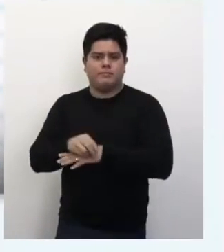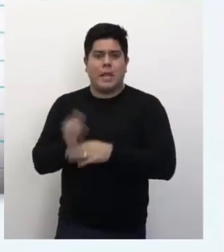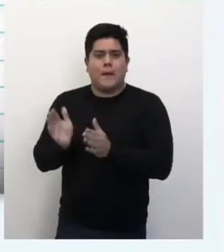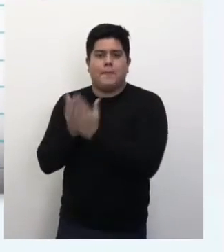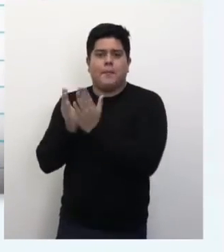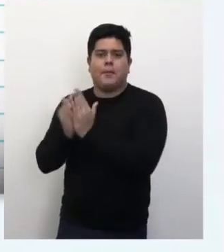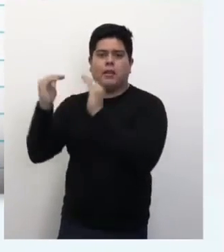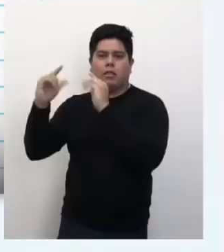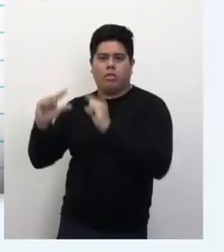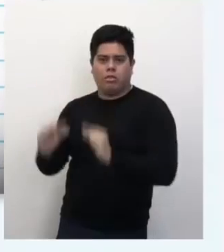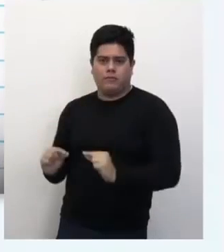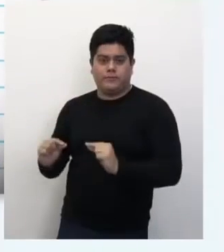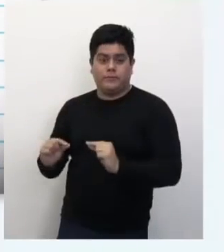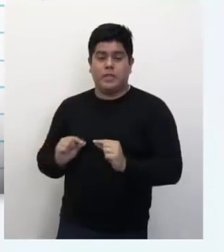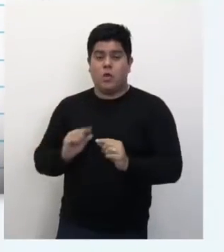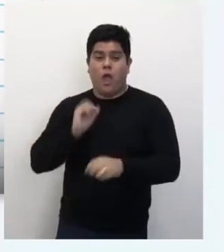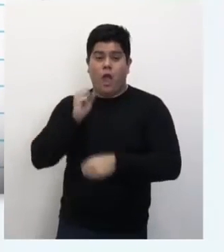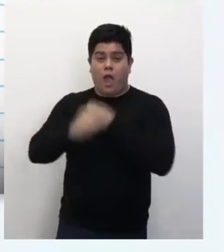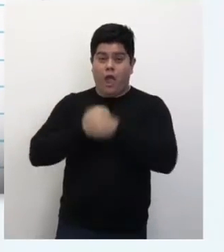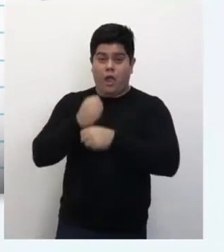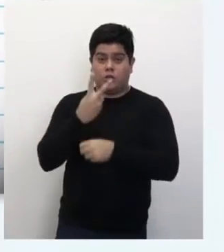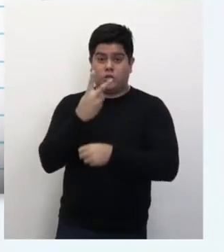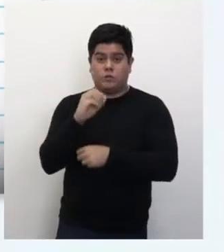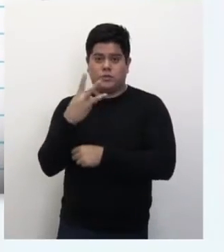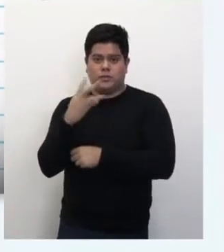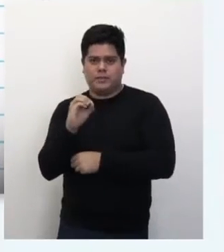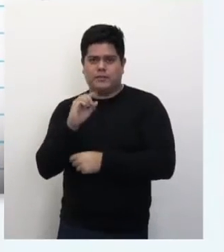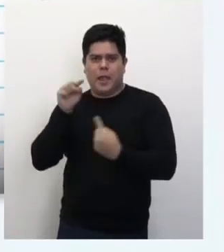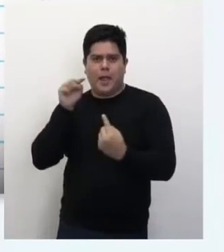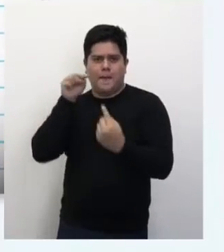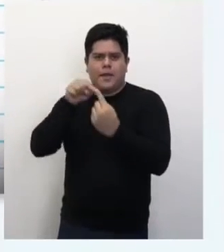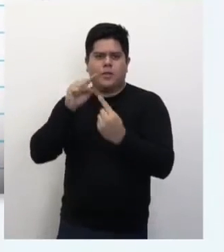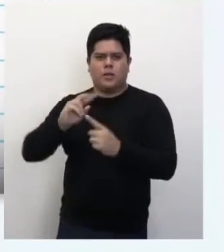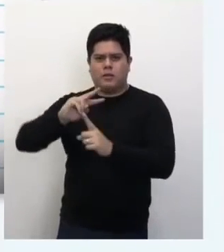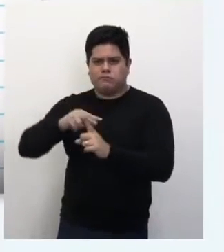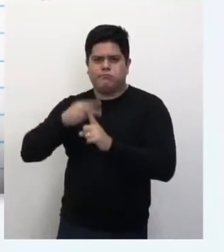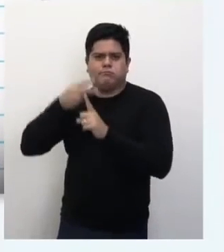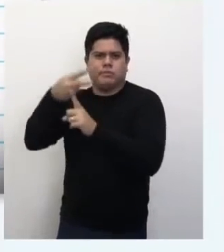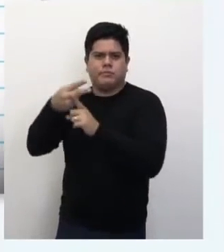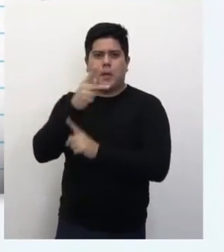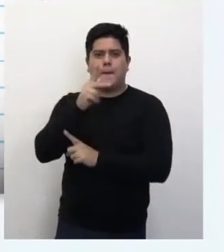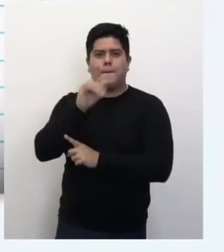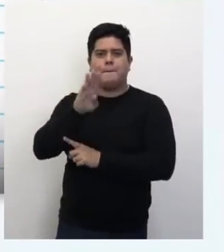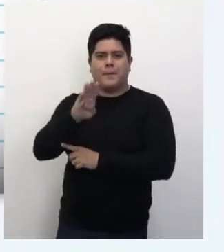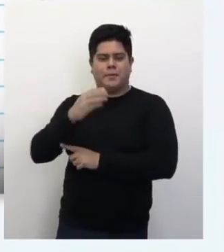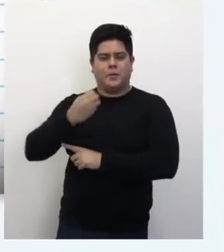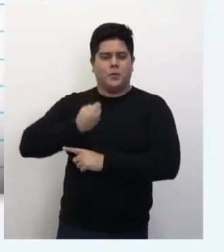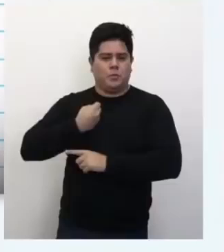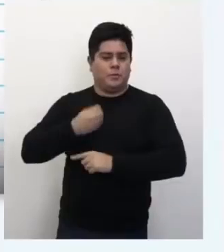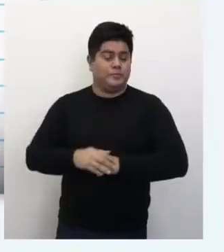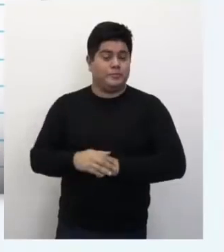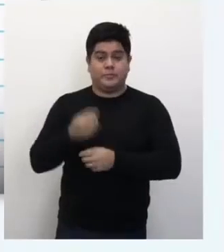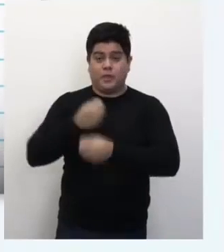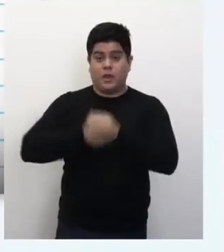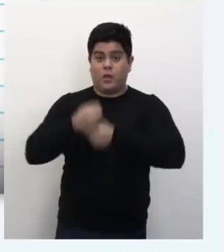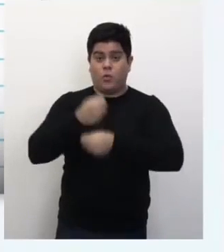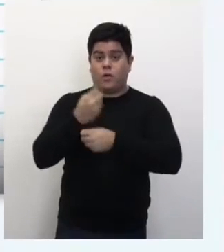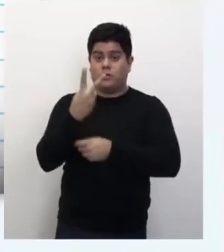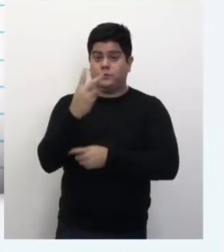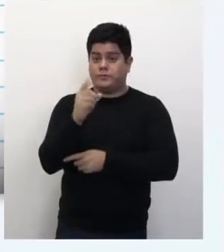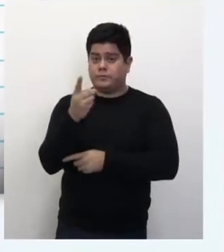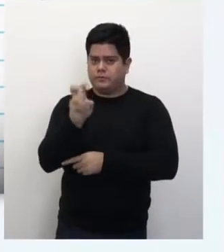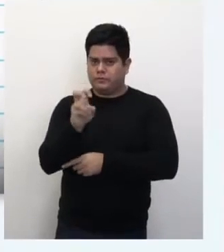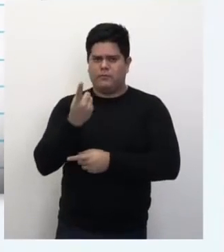até 2030, a meta é dobrar a participação da indústria no PIB dos países em desenvolvimento. Em 2015, o valor agregado